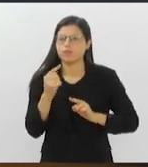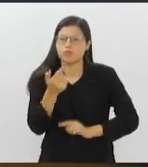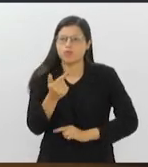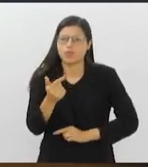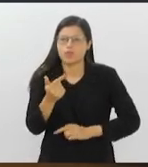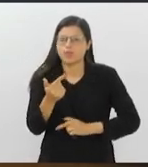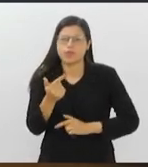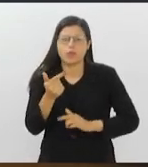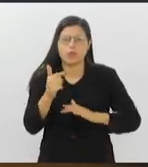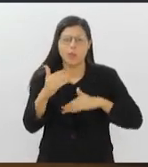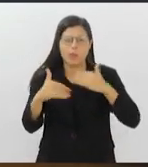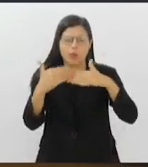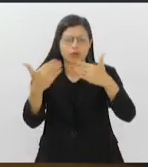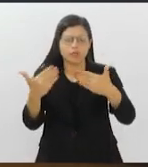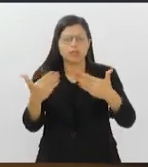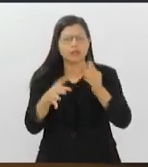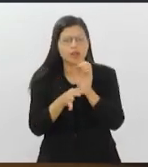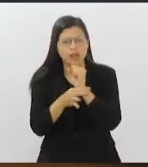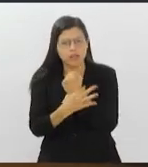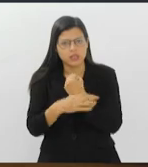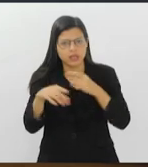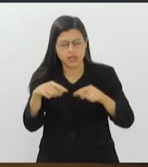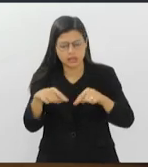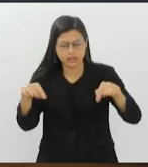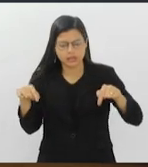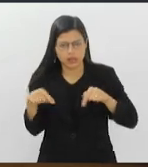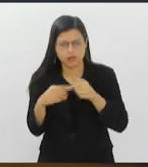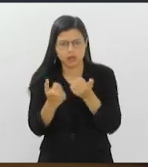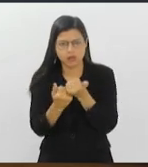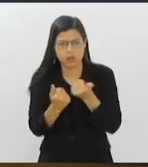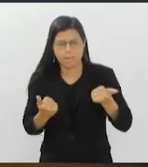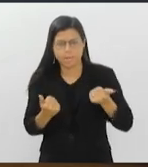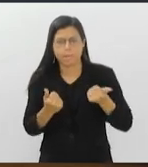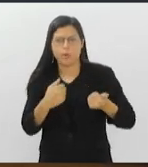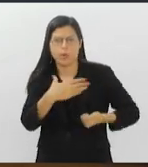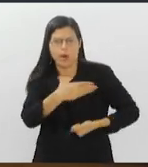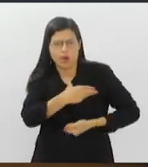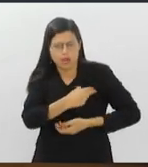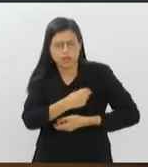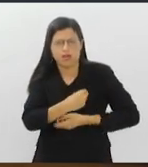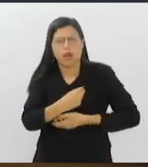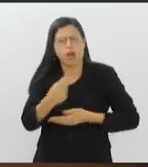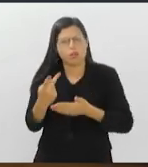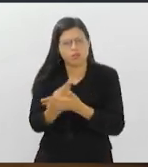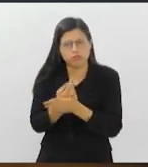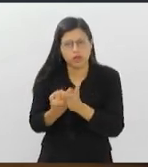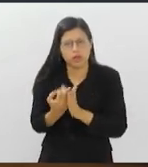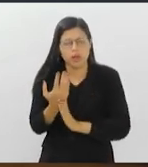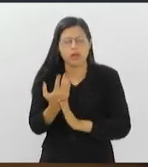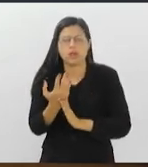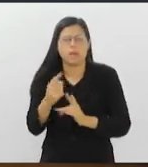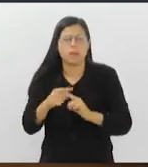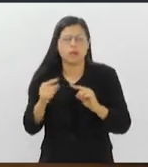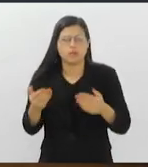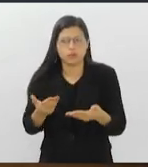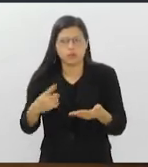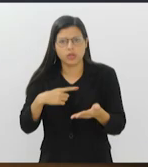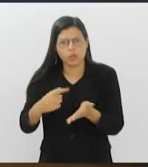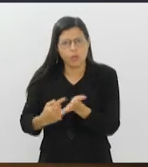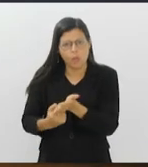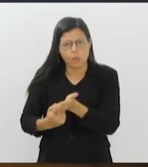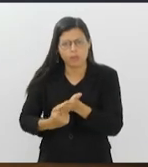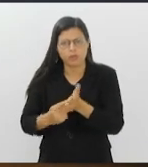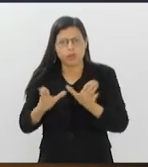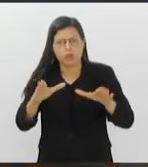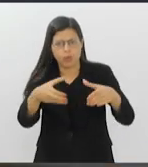que garantisse que a sala de apoio ao aleitamento de fato se concretizasse. Mas hoje aqui tem um compromisso da comissão e tem